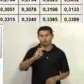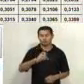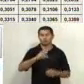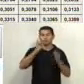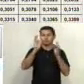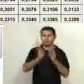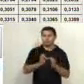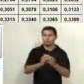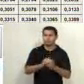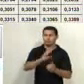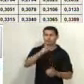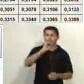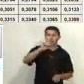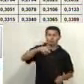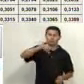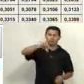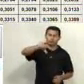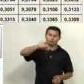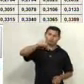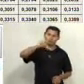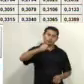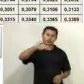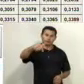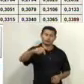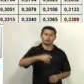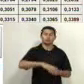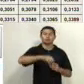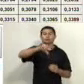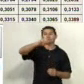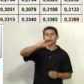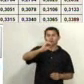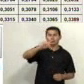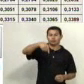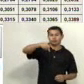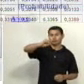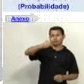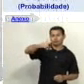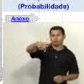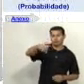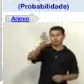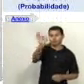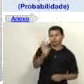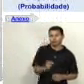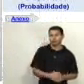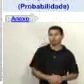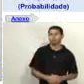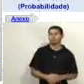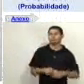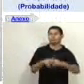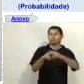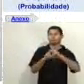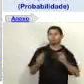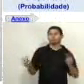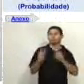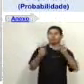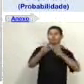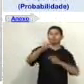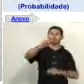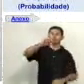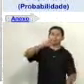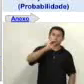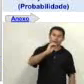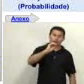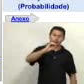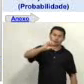é justamente 0,987, 9,87%, certo? Então, valor de